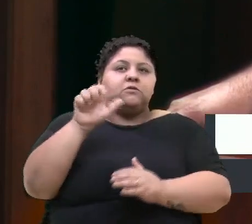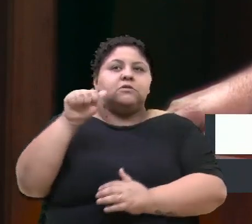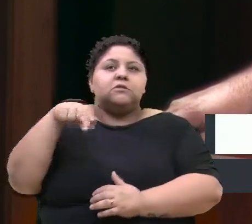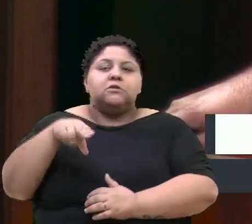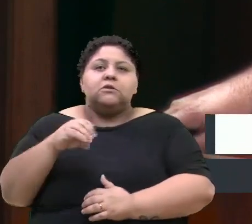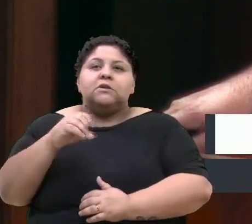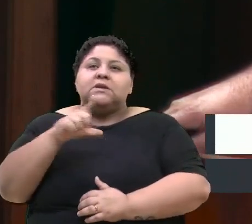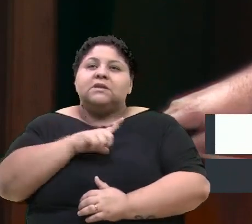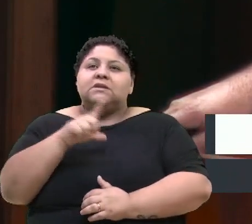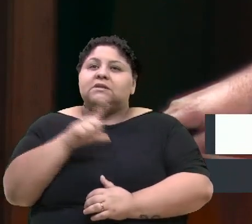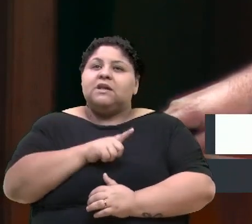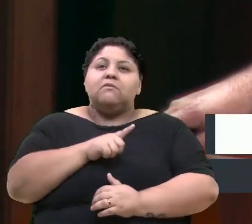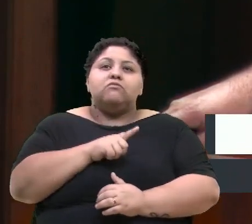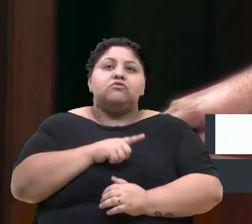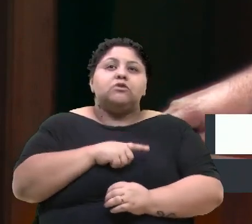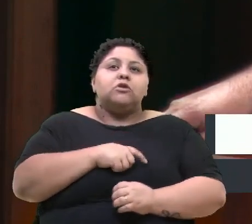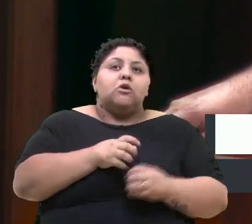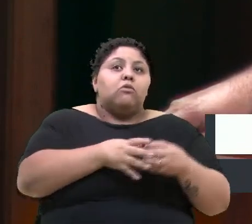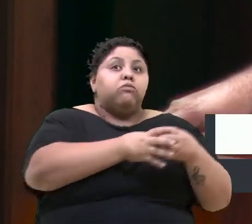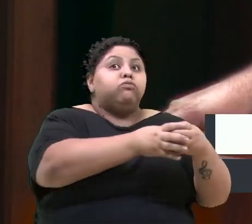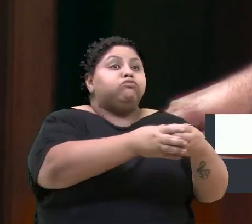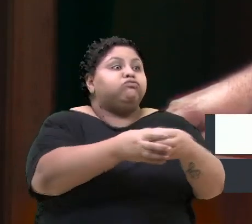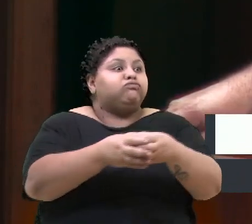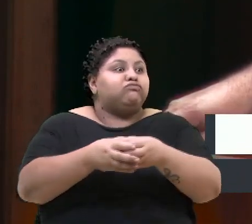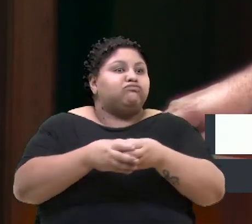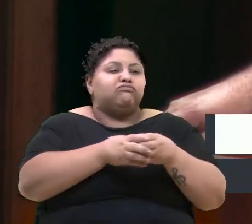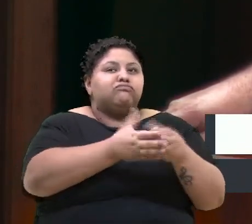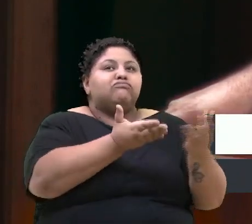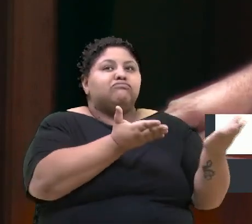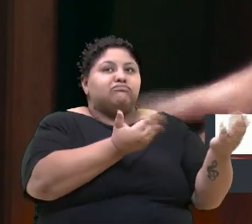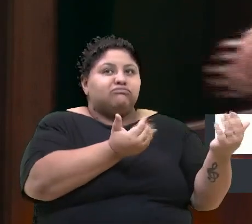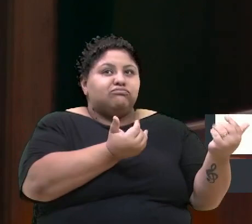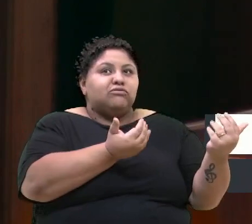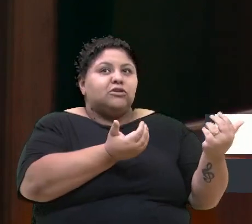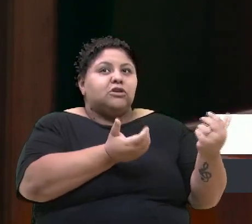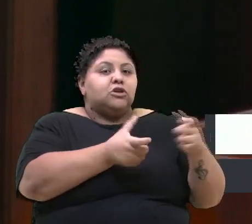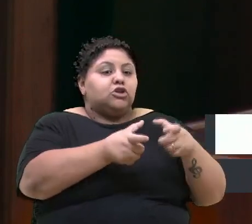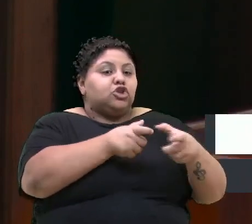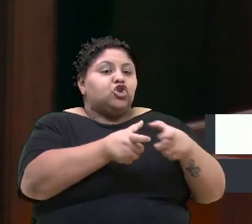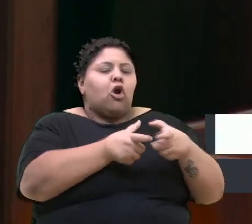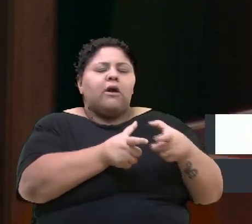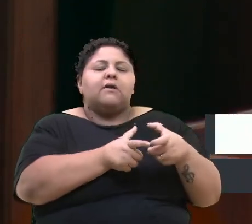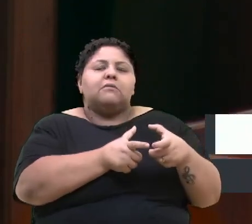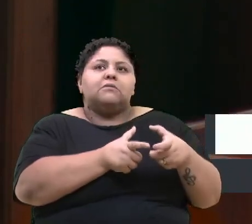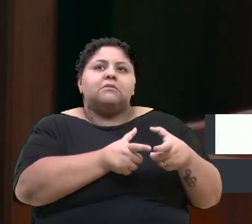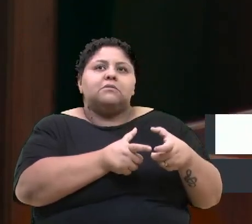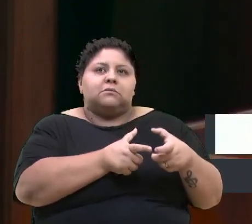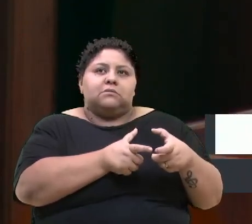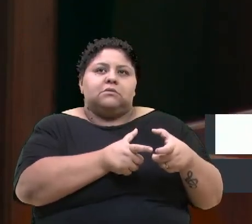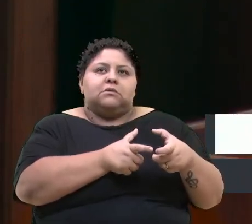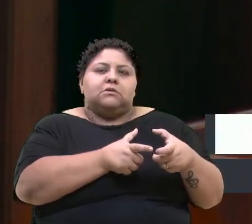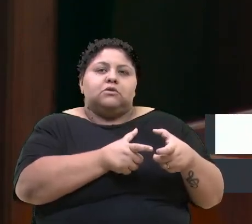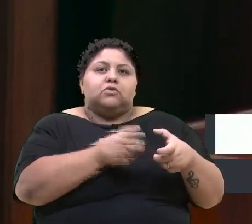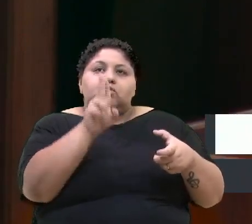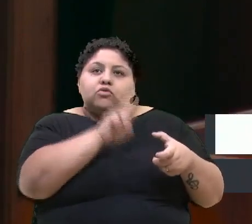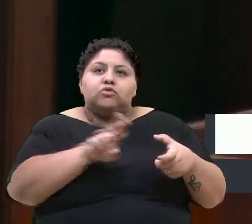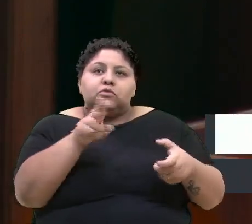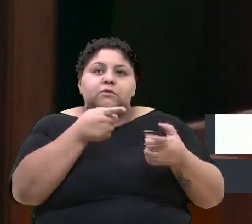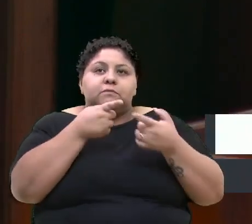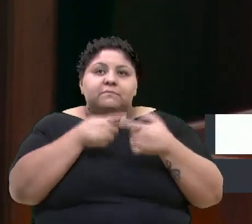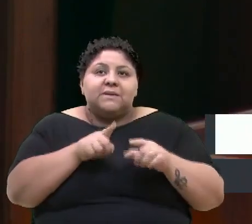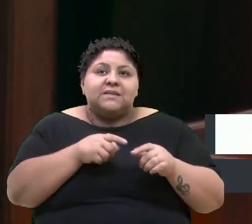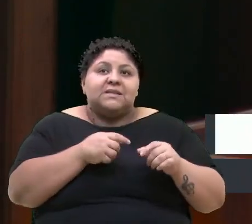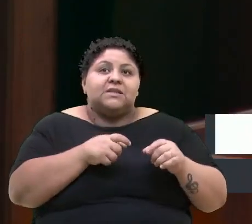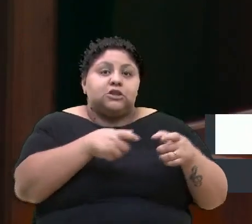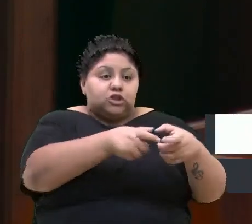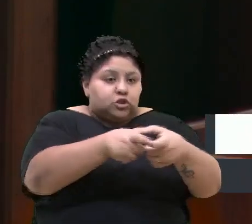temos uma galerinha, aliás, galerona, numericamente, que está jogando esses jogos, que está consumindo. Mas essa mesma galera poderia